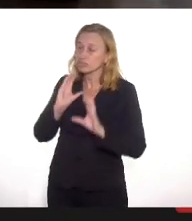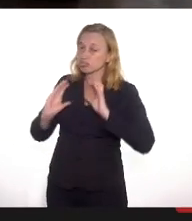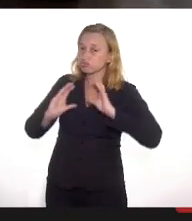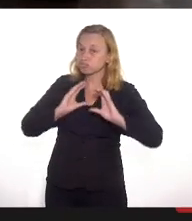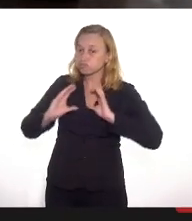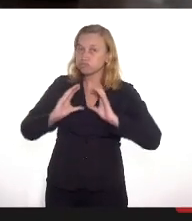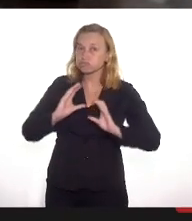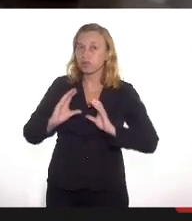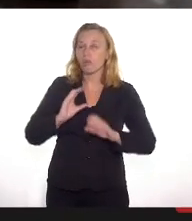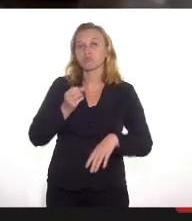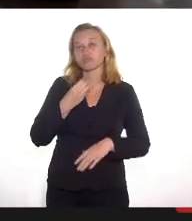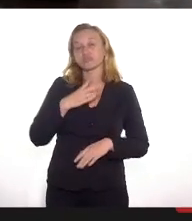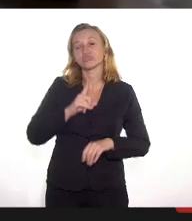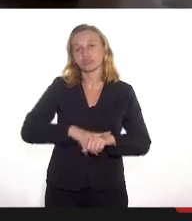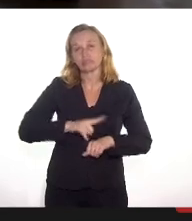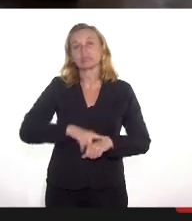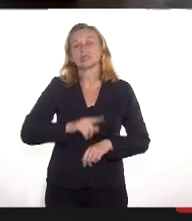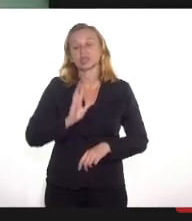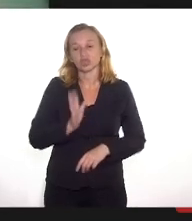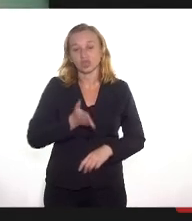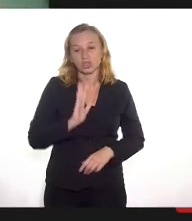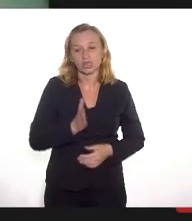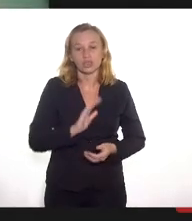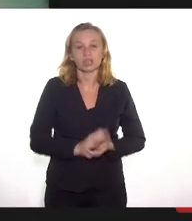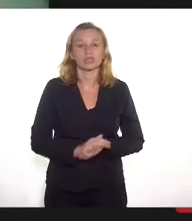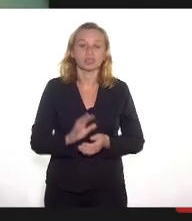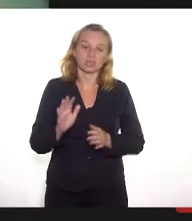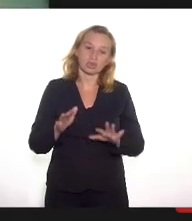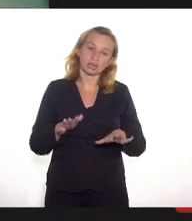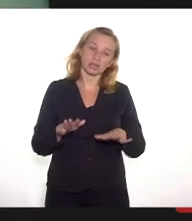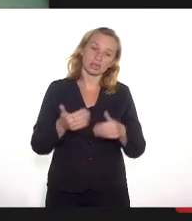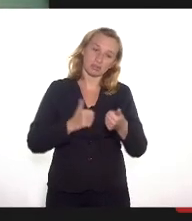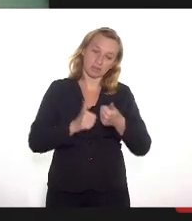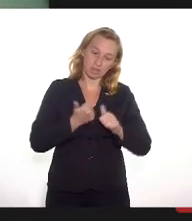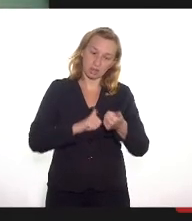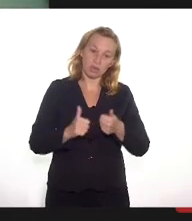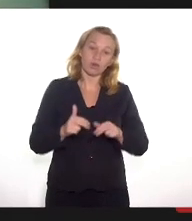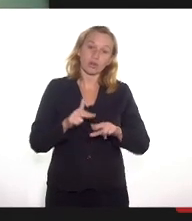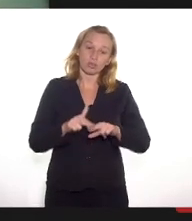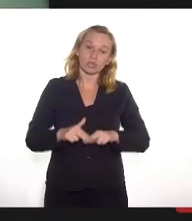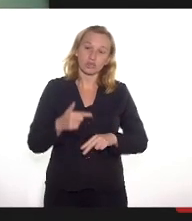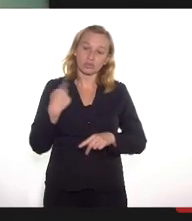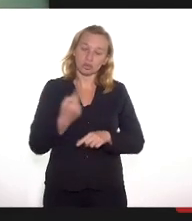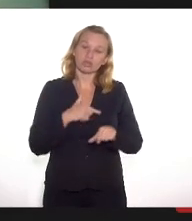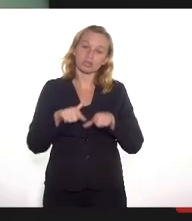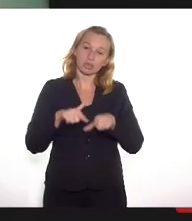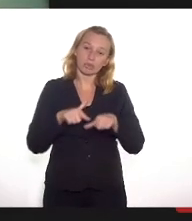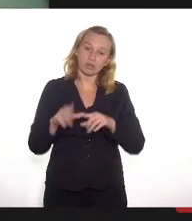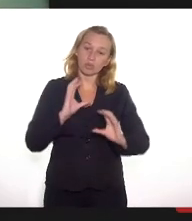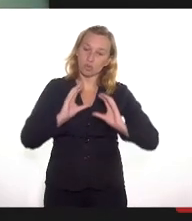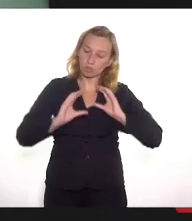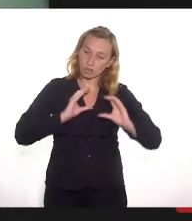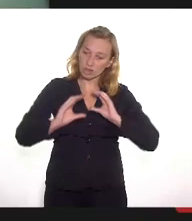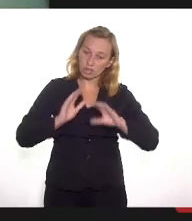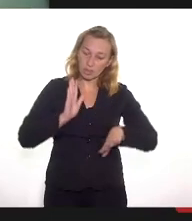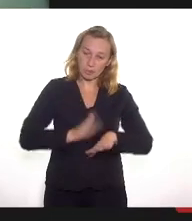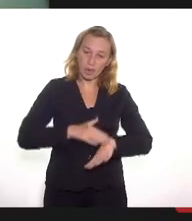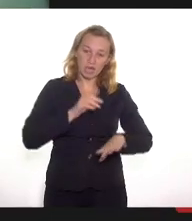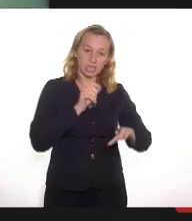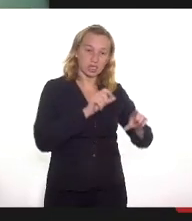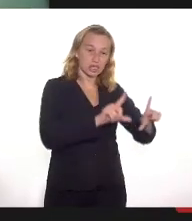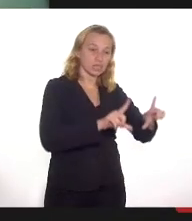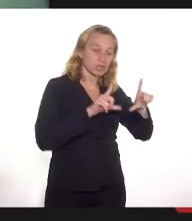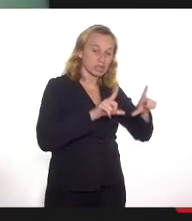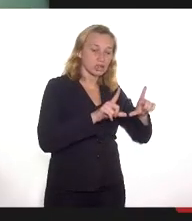comunicação bom tempo a gente já tem tem feito essa avaliação por isso que a gente está trabalhando com comunicação mais com muito mais